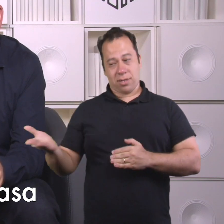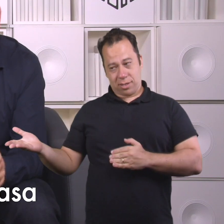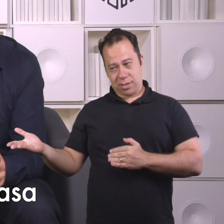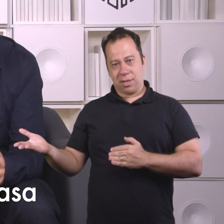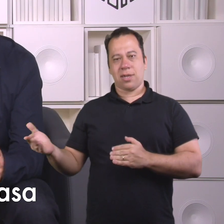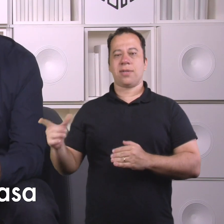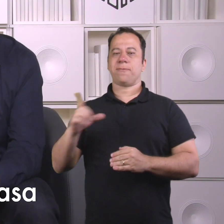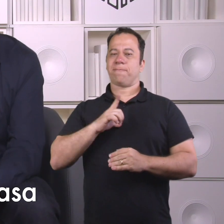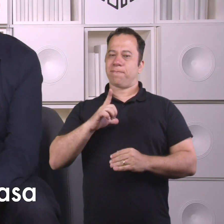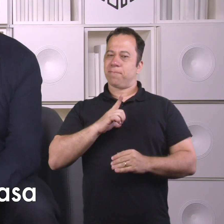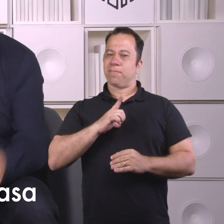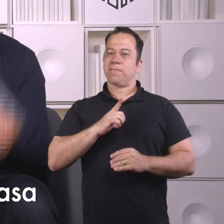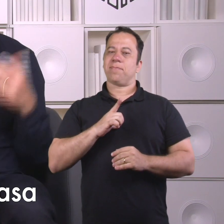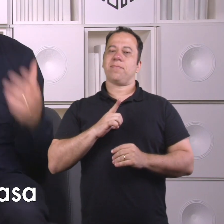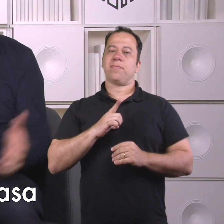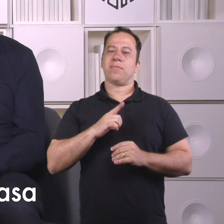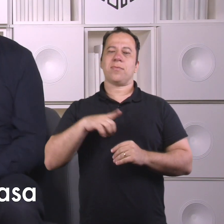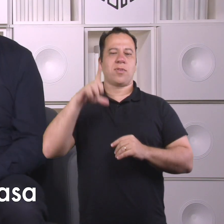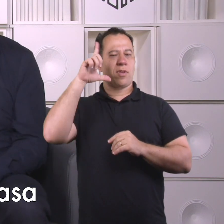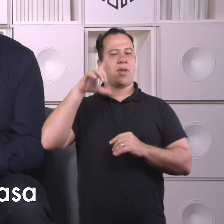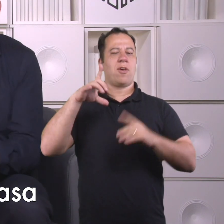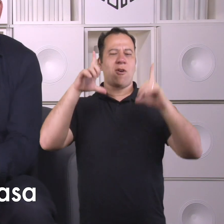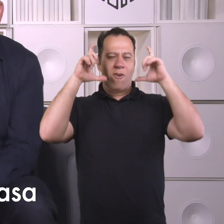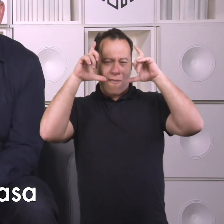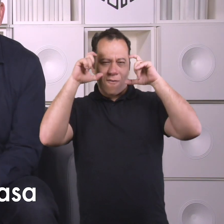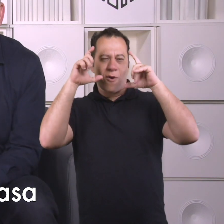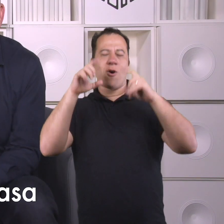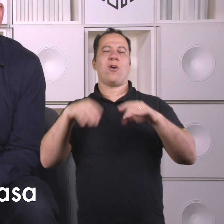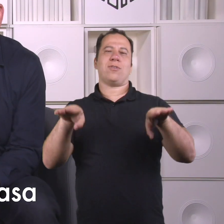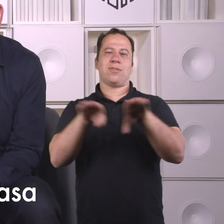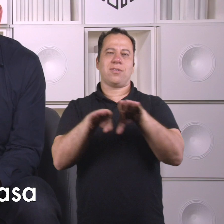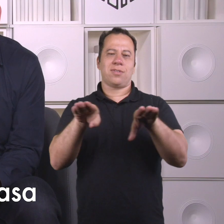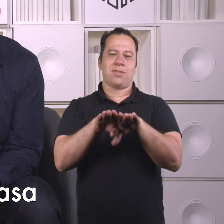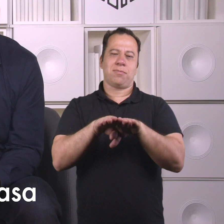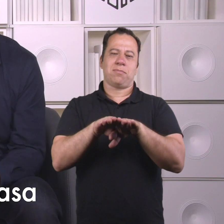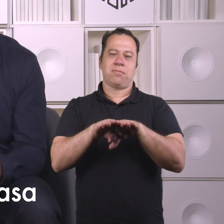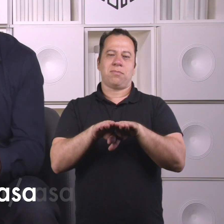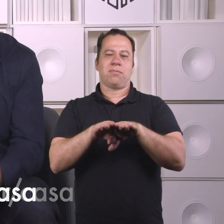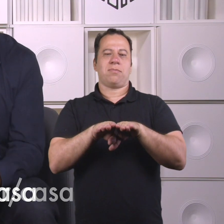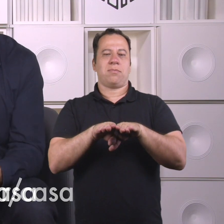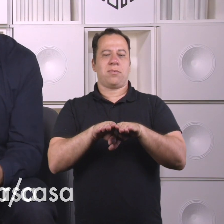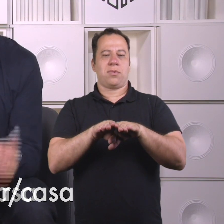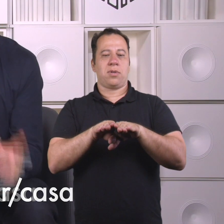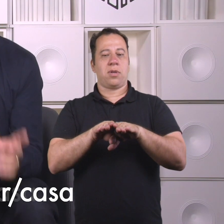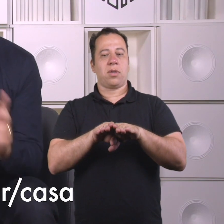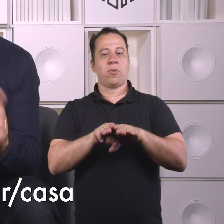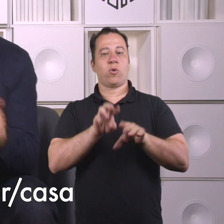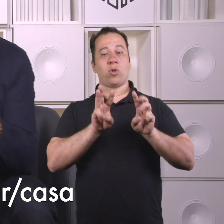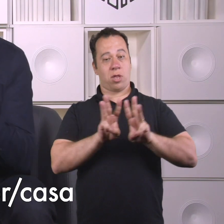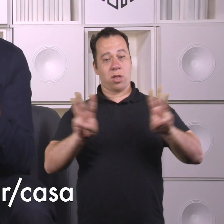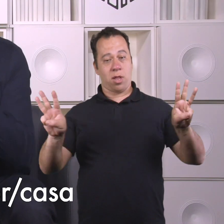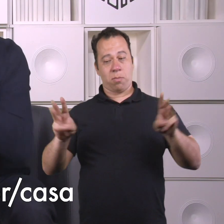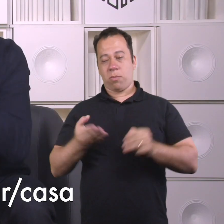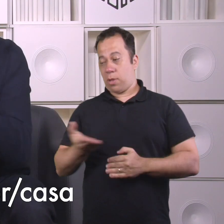@ibabcasa no Instagram, manda suas fotos, entre no nosso site